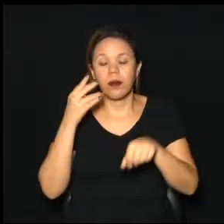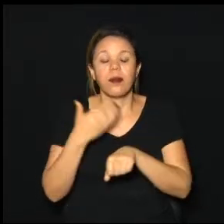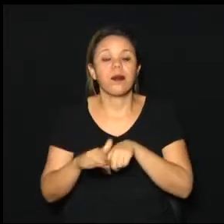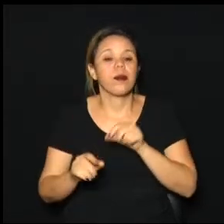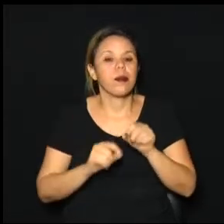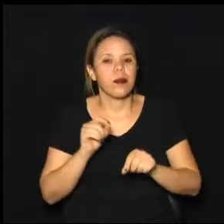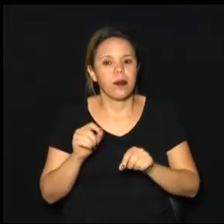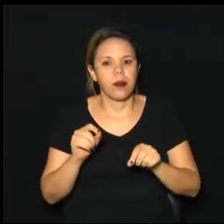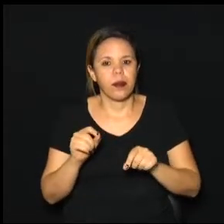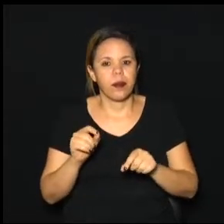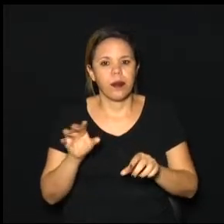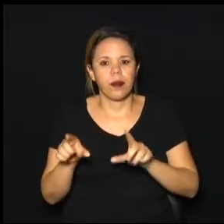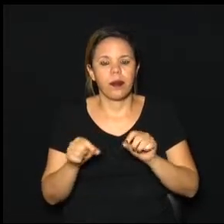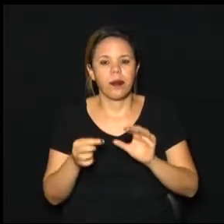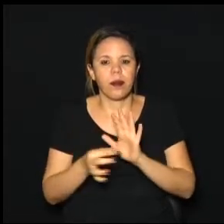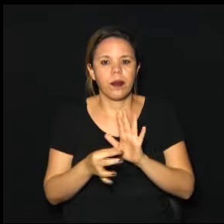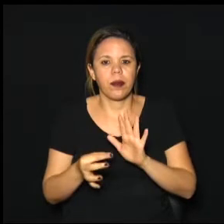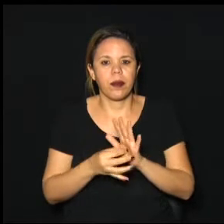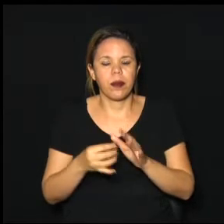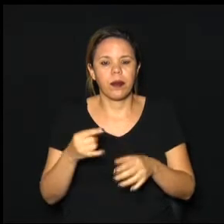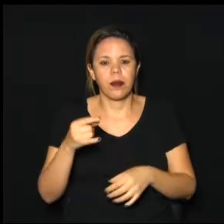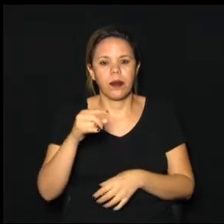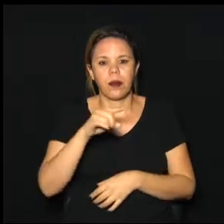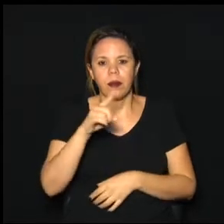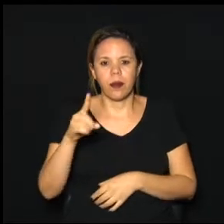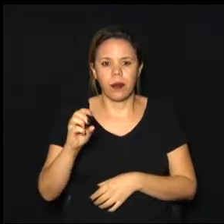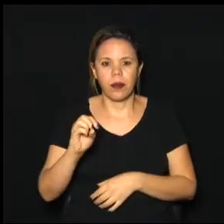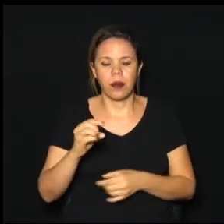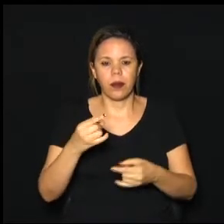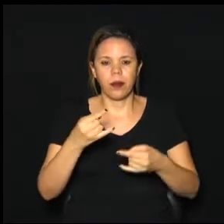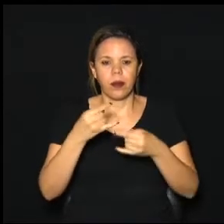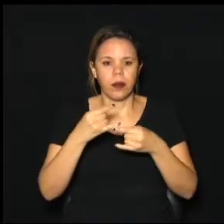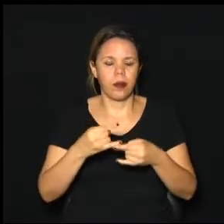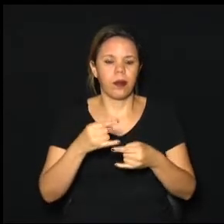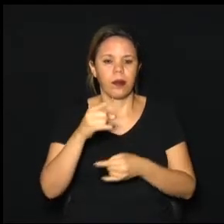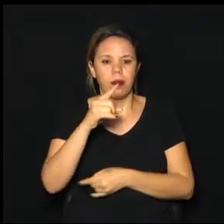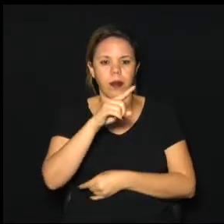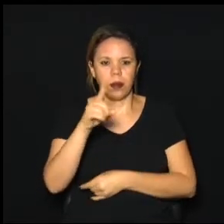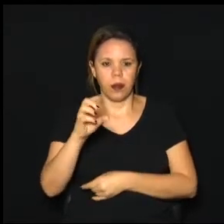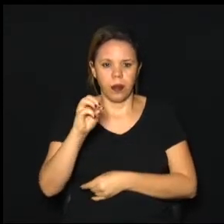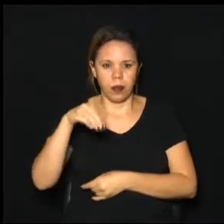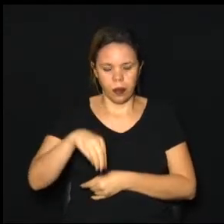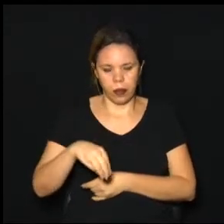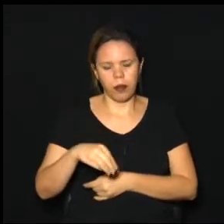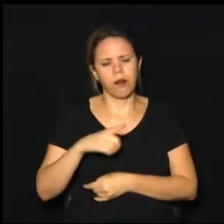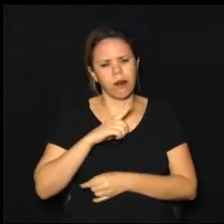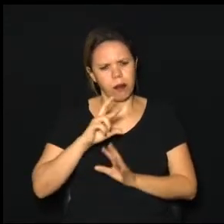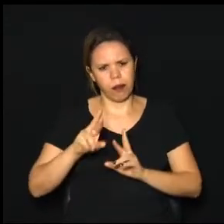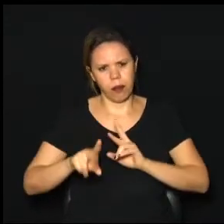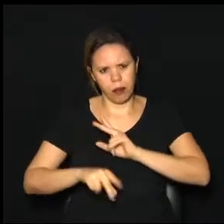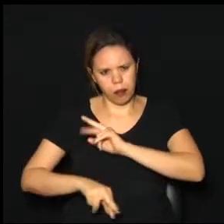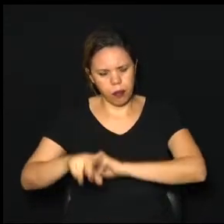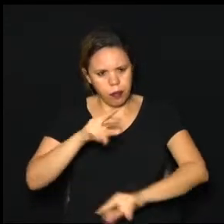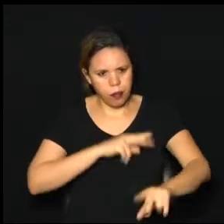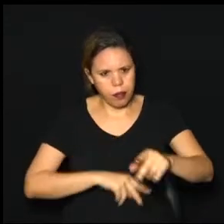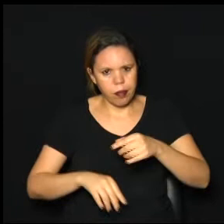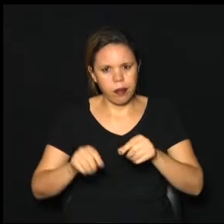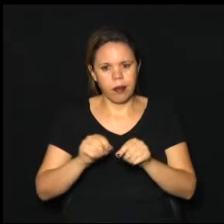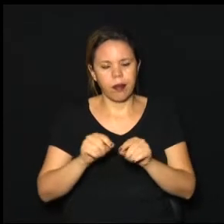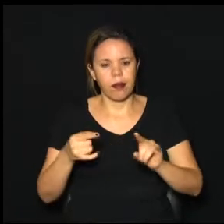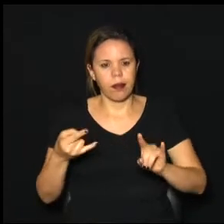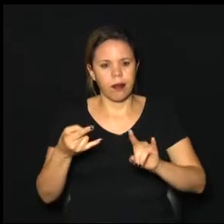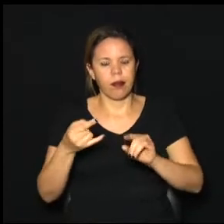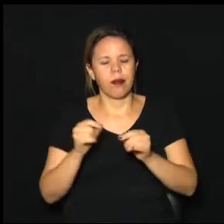é a opção pelo Zoom, tá? Mas podem existir outros meios. Então, dirigente partidário que está aqui